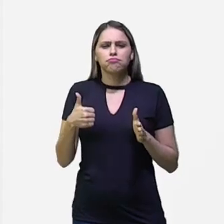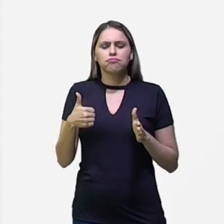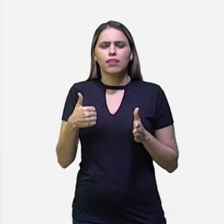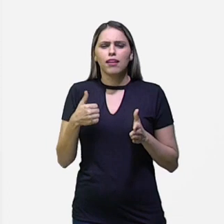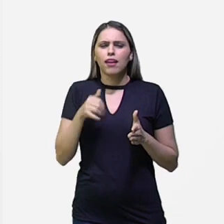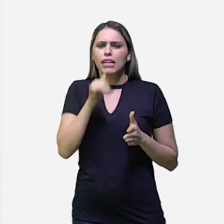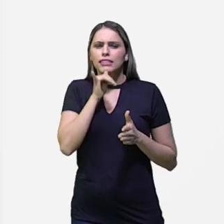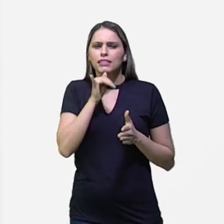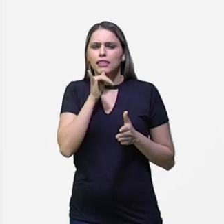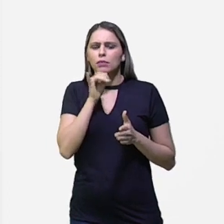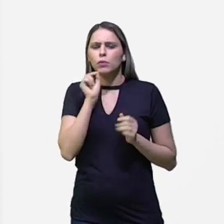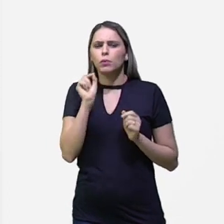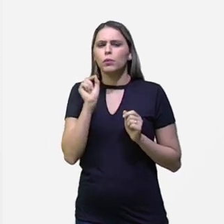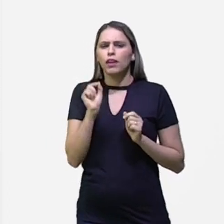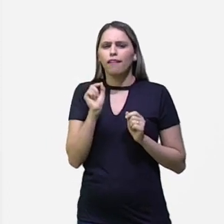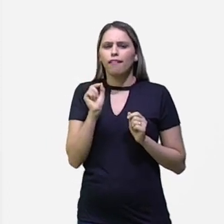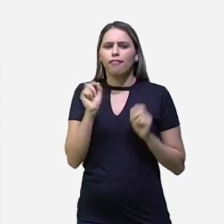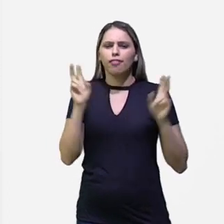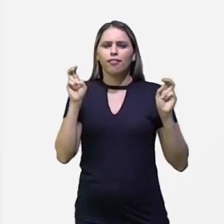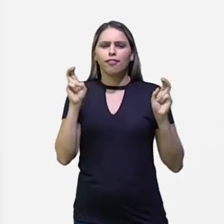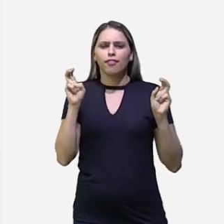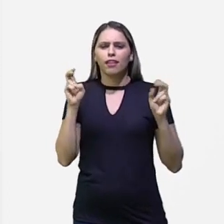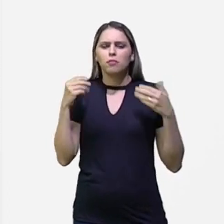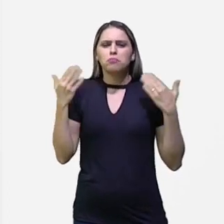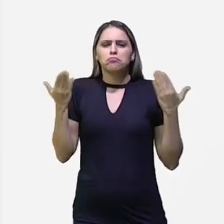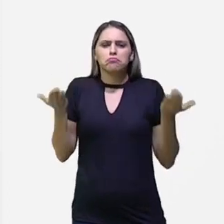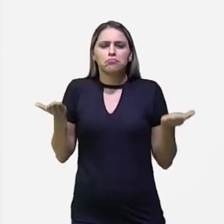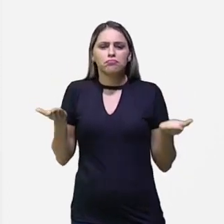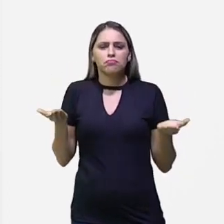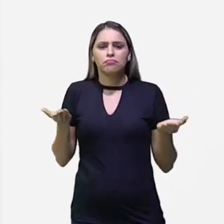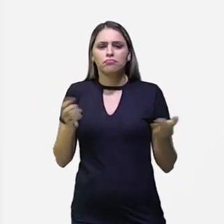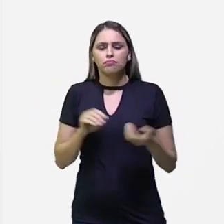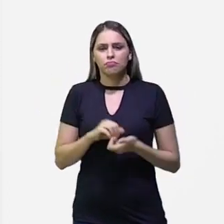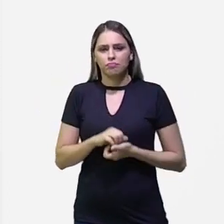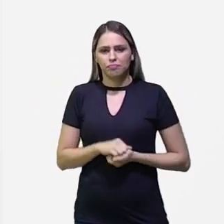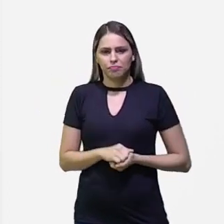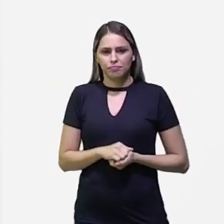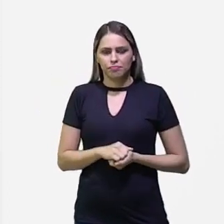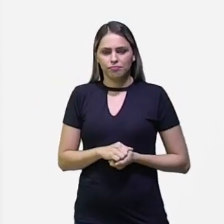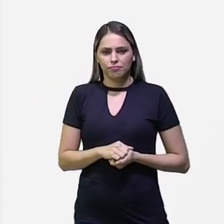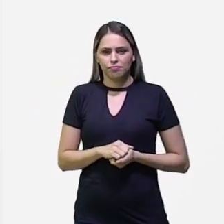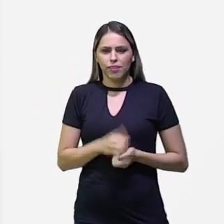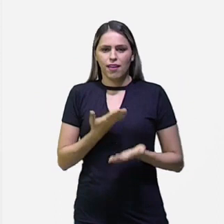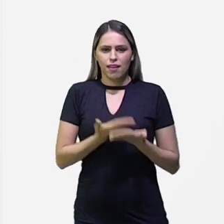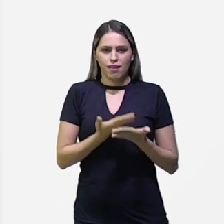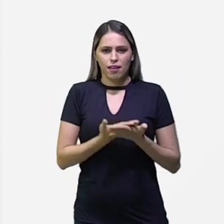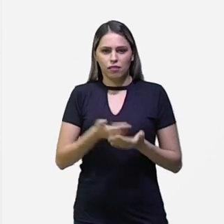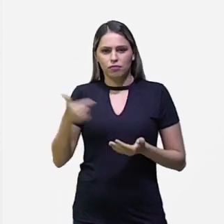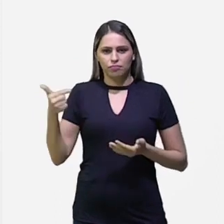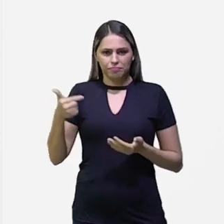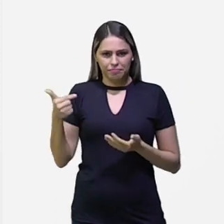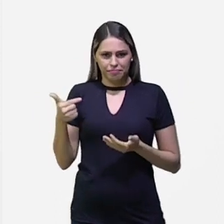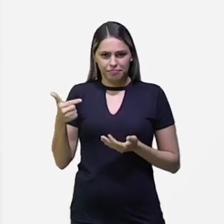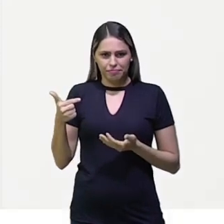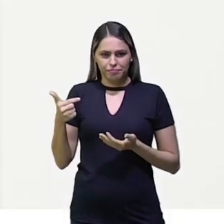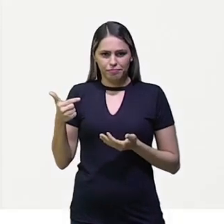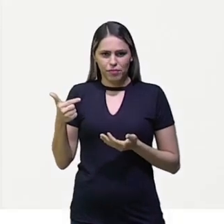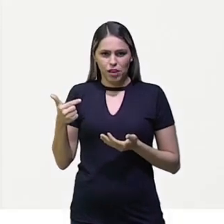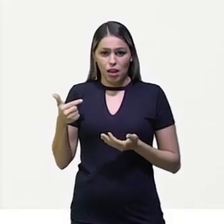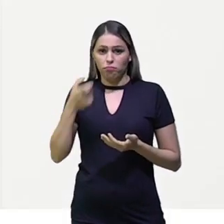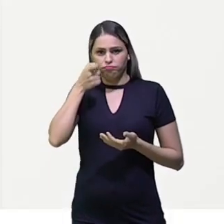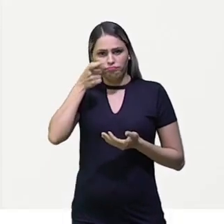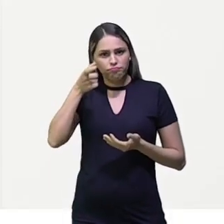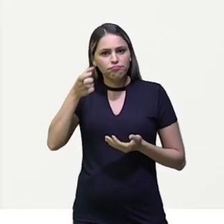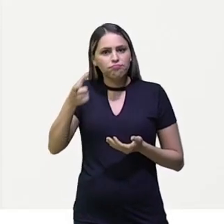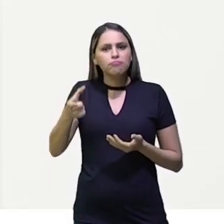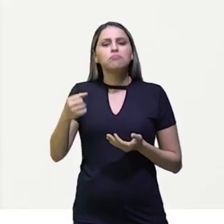Primeiro exemplo aqui, ó, de aula que nós vamos ter hoje com vocês, mais uma aula muito interessante. Essa aula